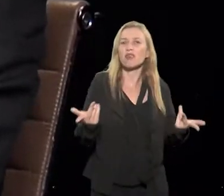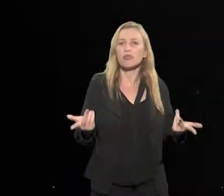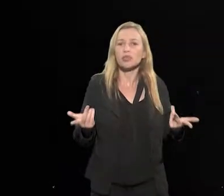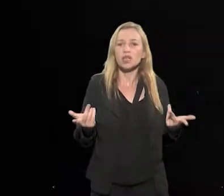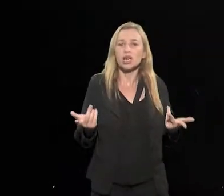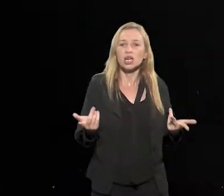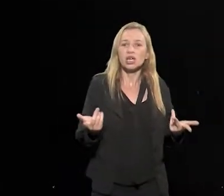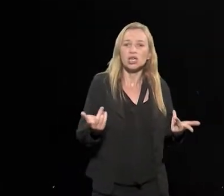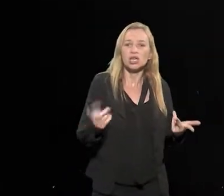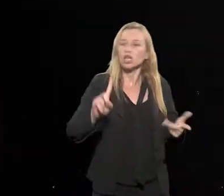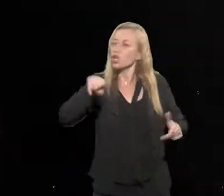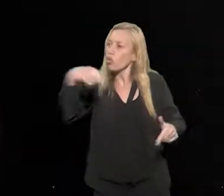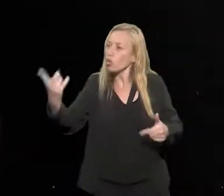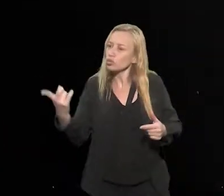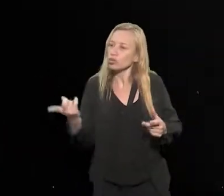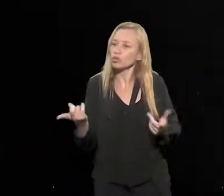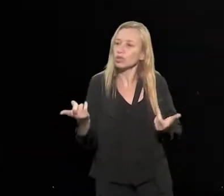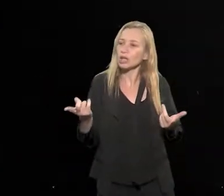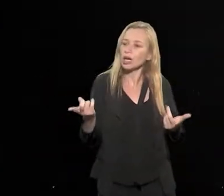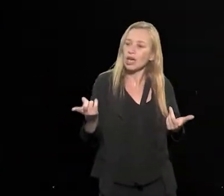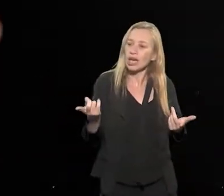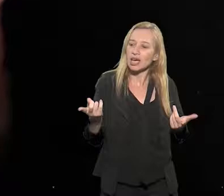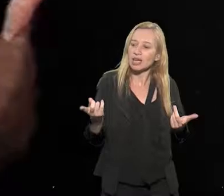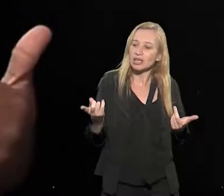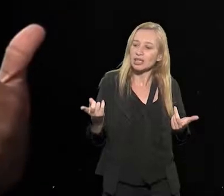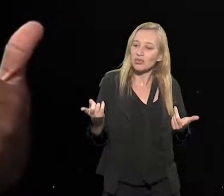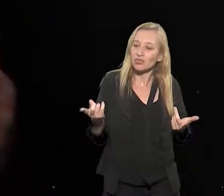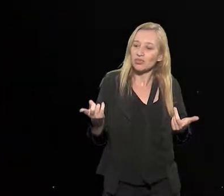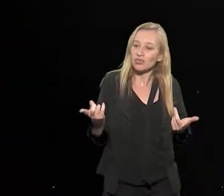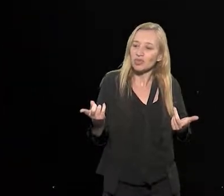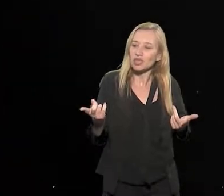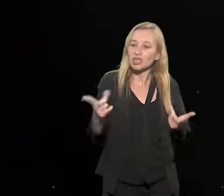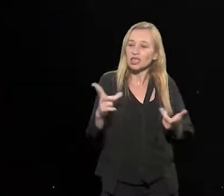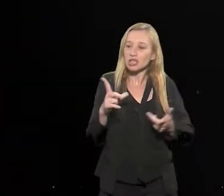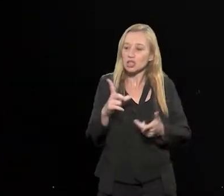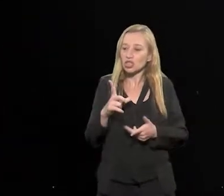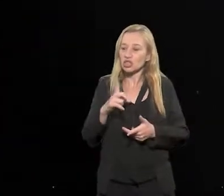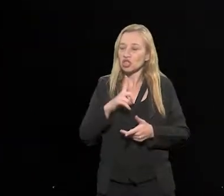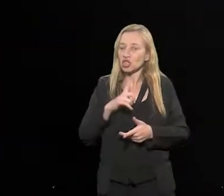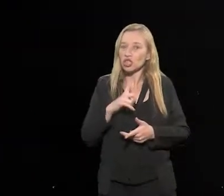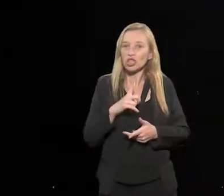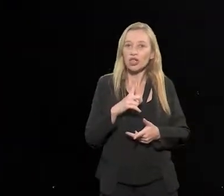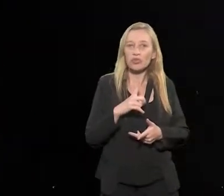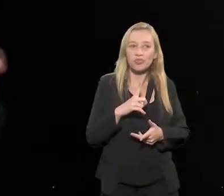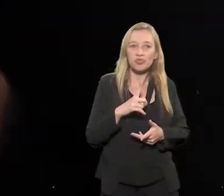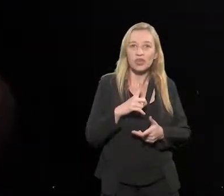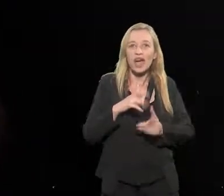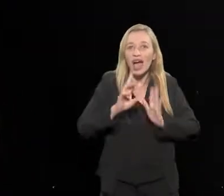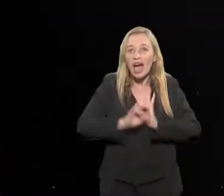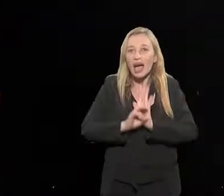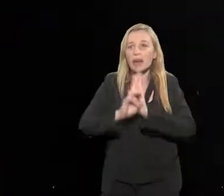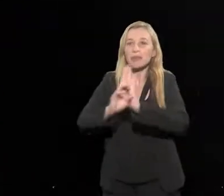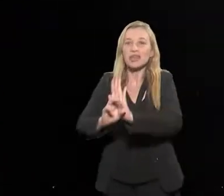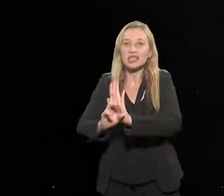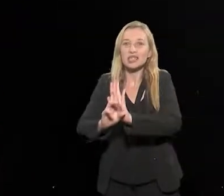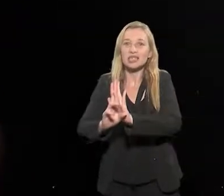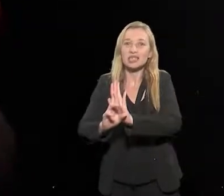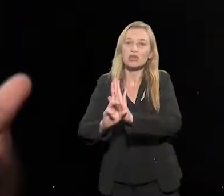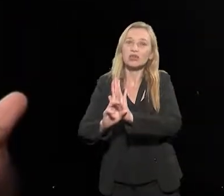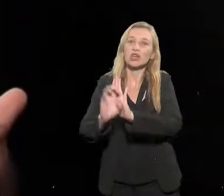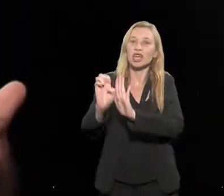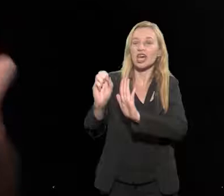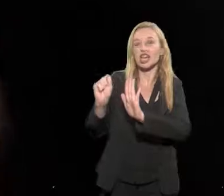aquilo significava. E, por outro lado, tinha um contraponto disso, que era a